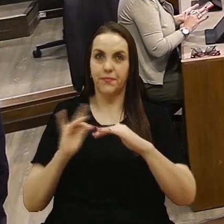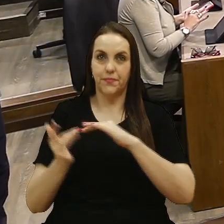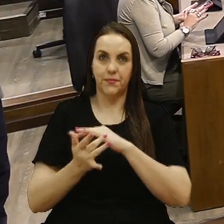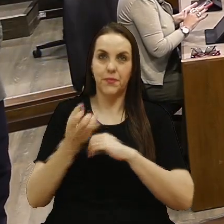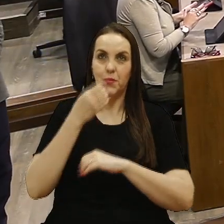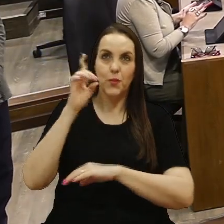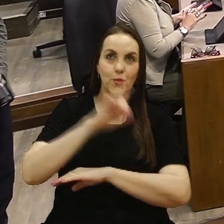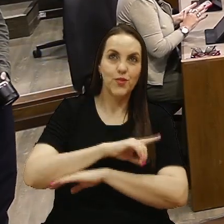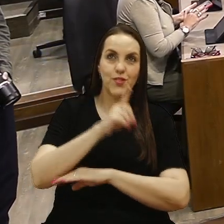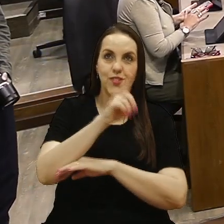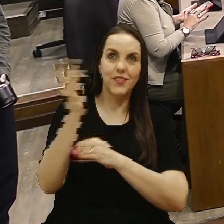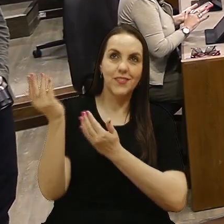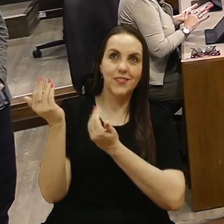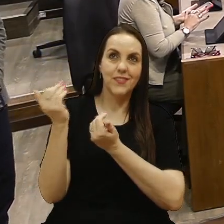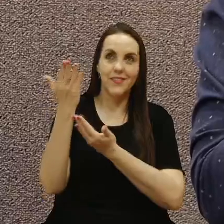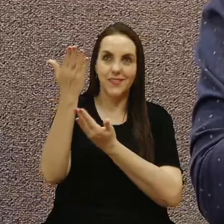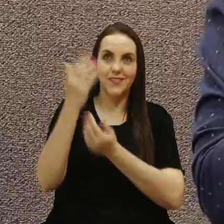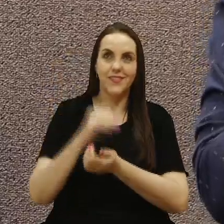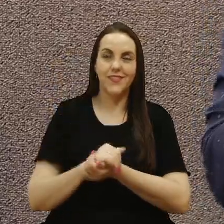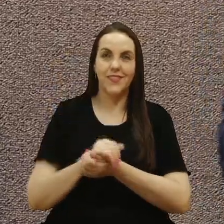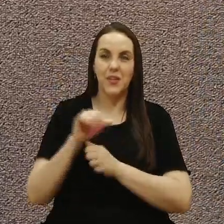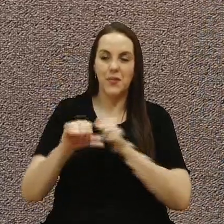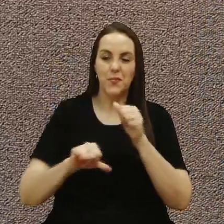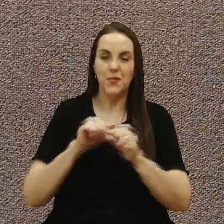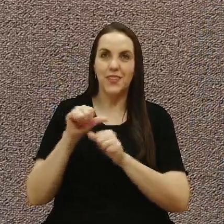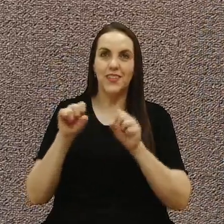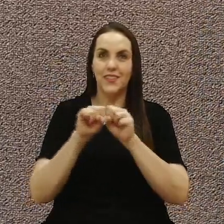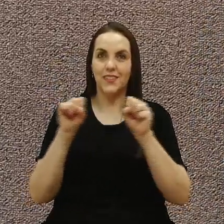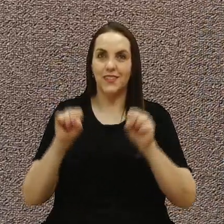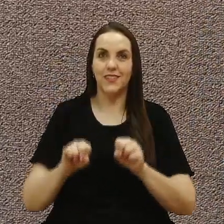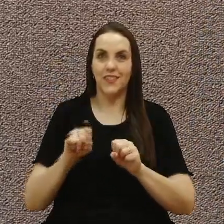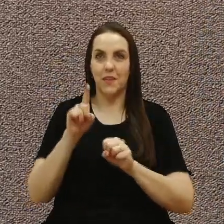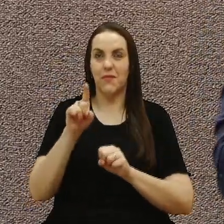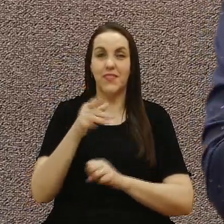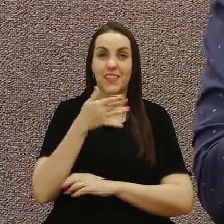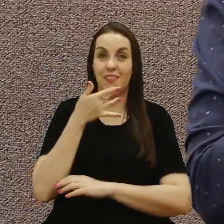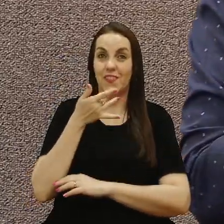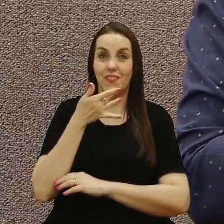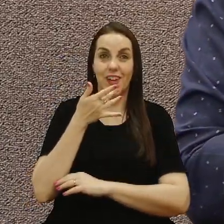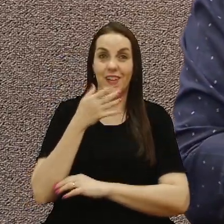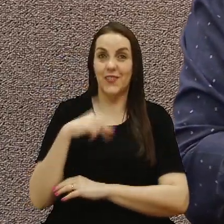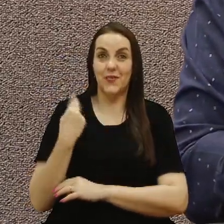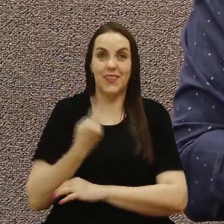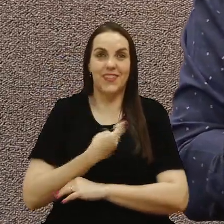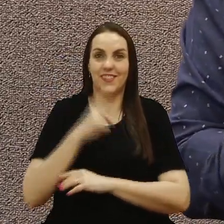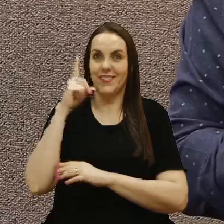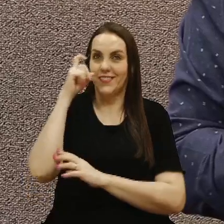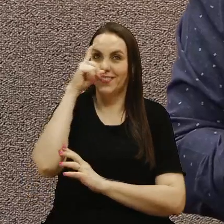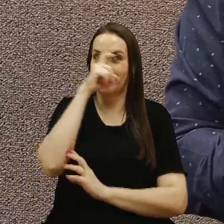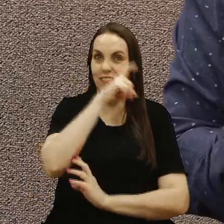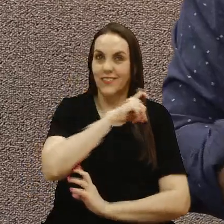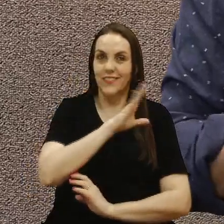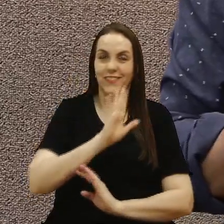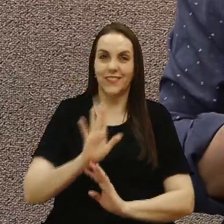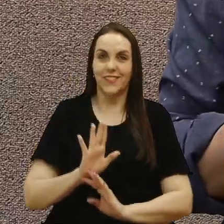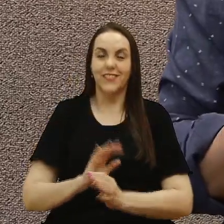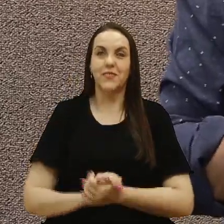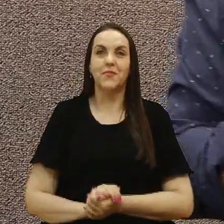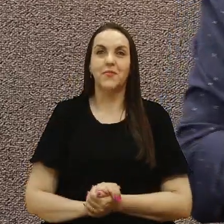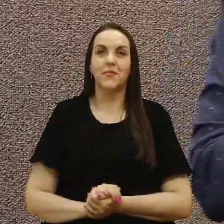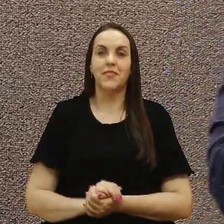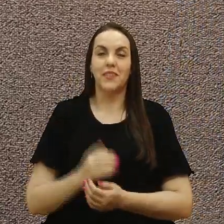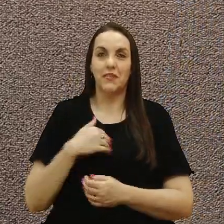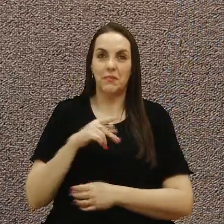gurizada. Estamos mudando o sistema aqui para vocês, o que é extremamente fácil, para nós é extremamente difícil. Mas,